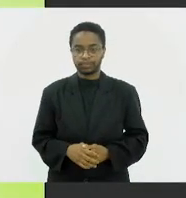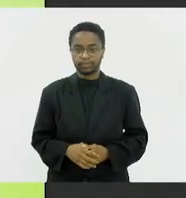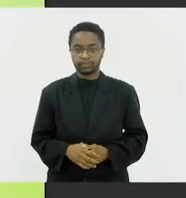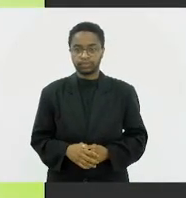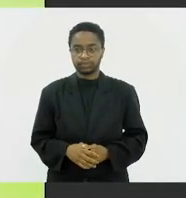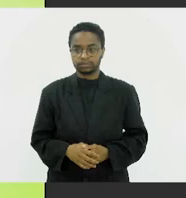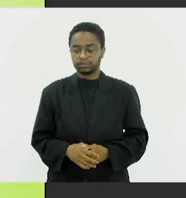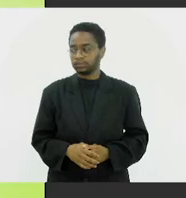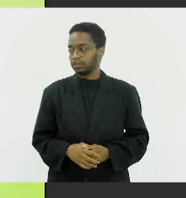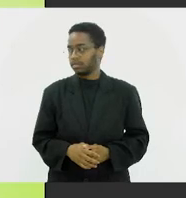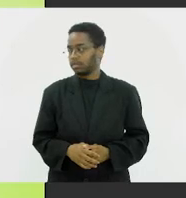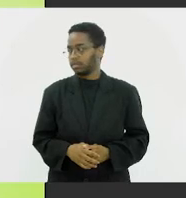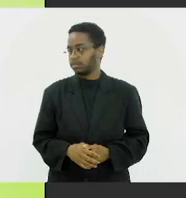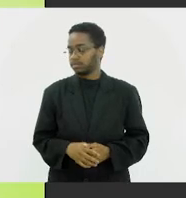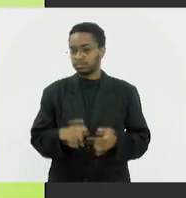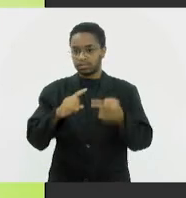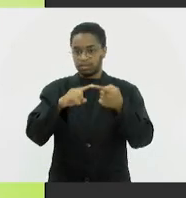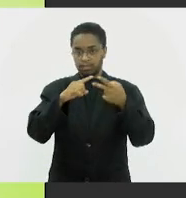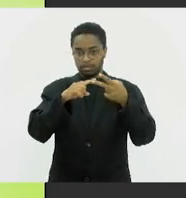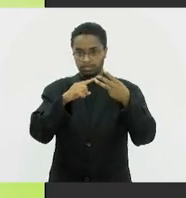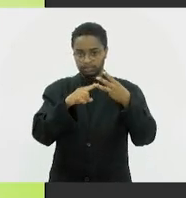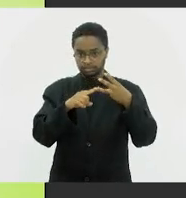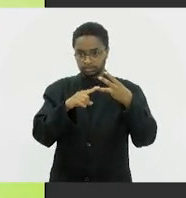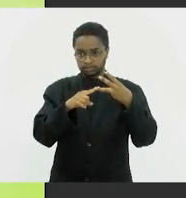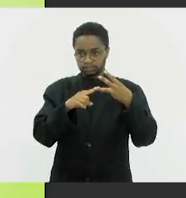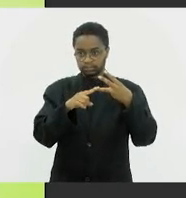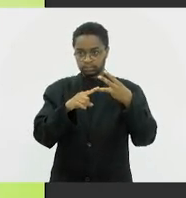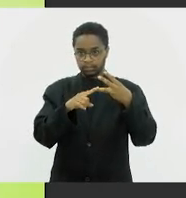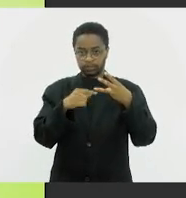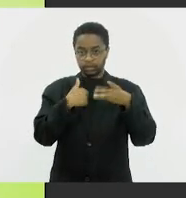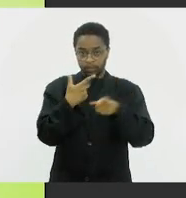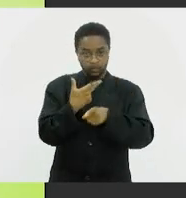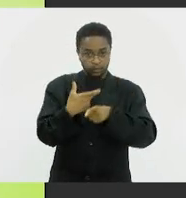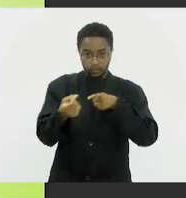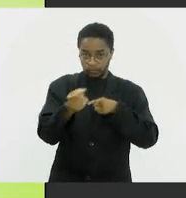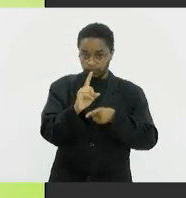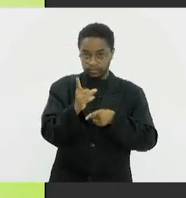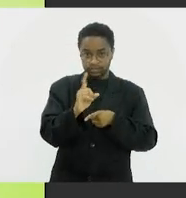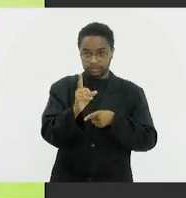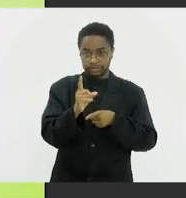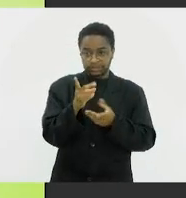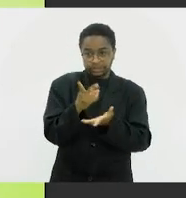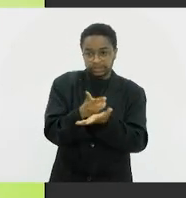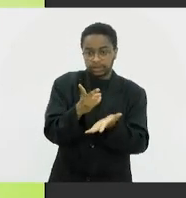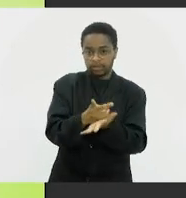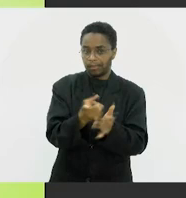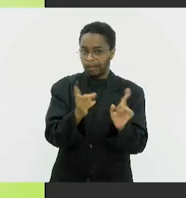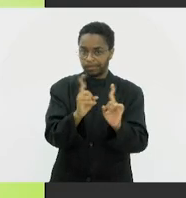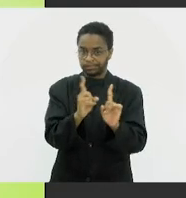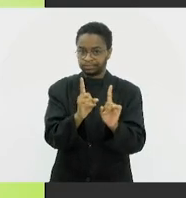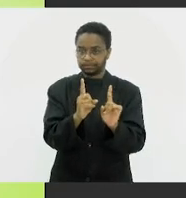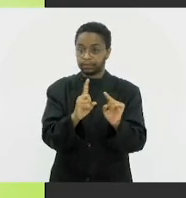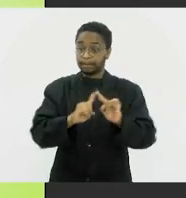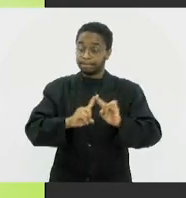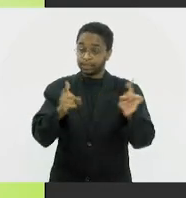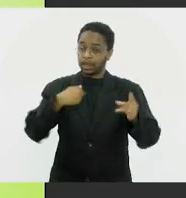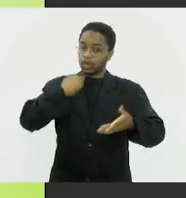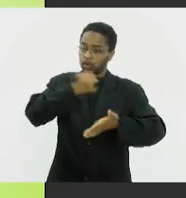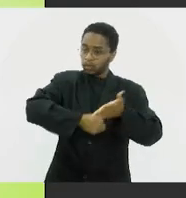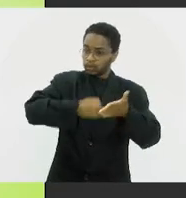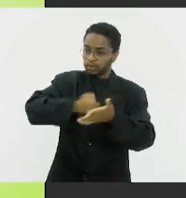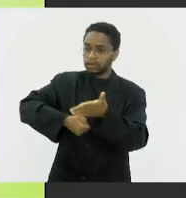Um, dois, três. Não venci todas as vezes. Mas